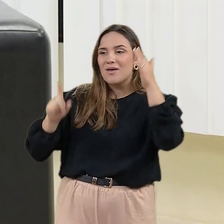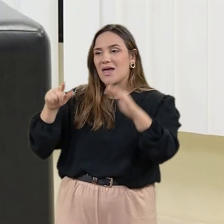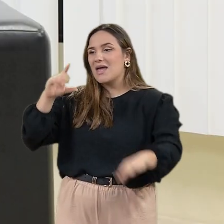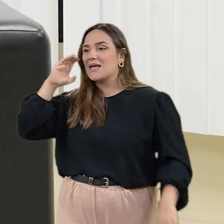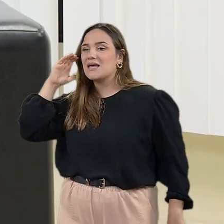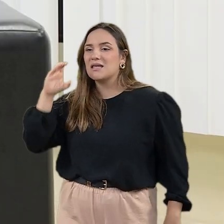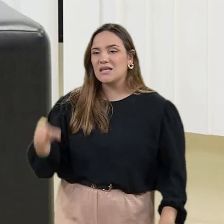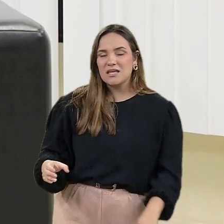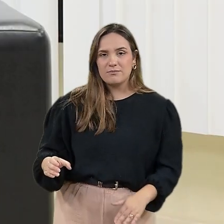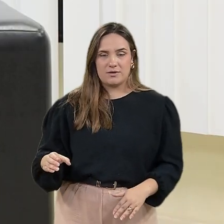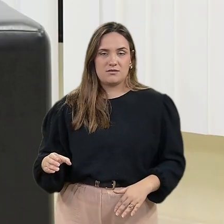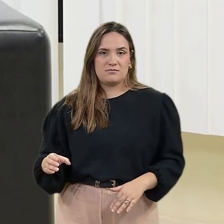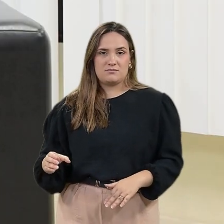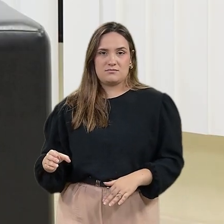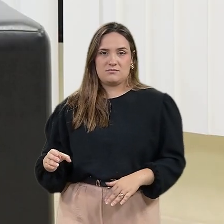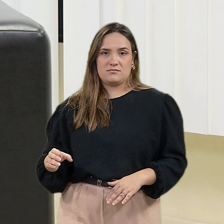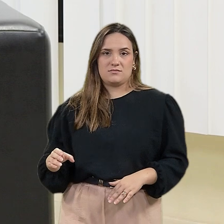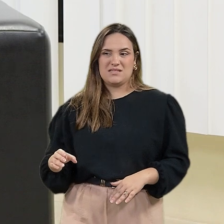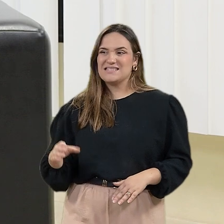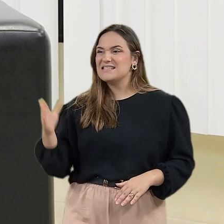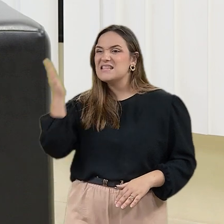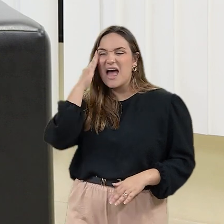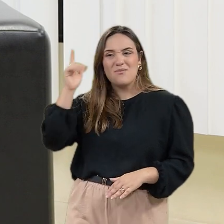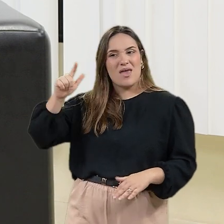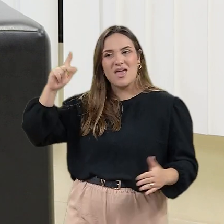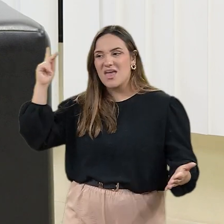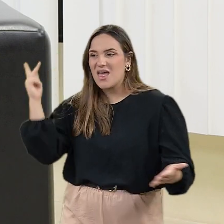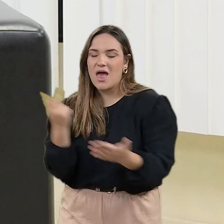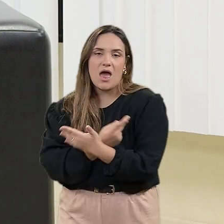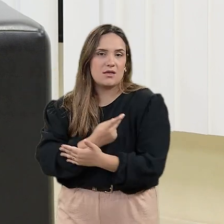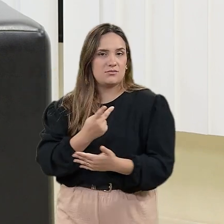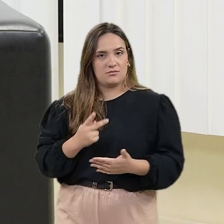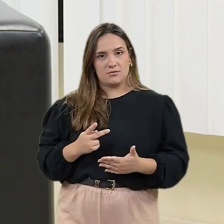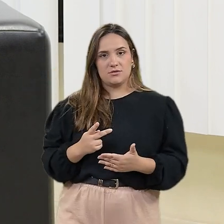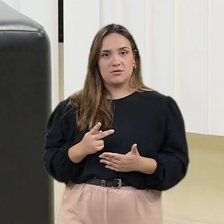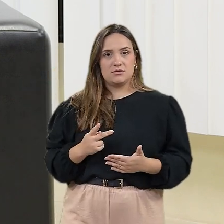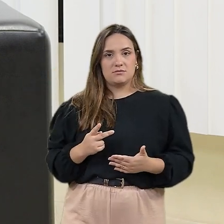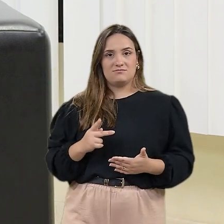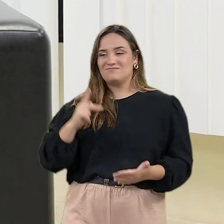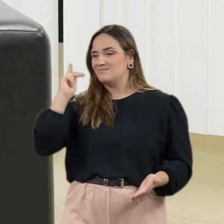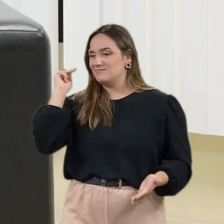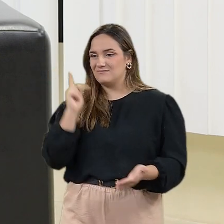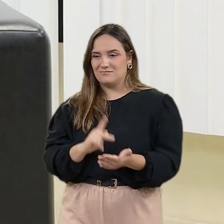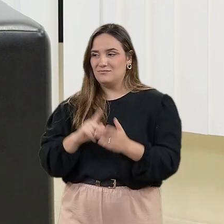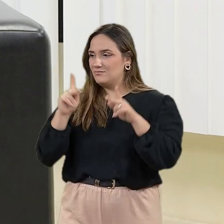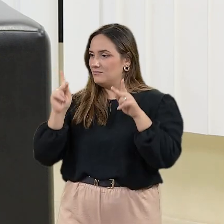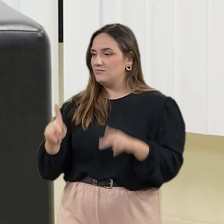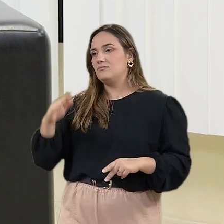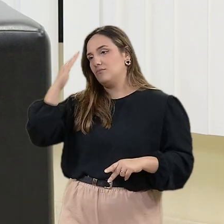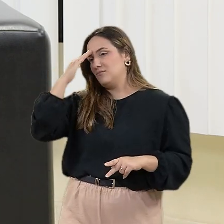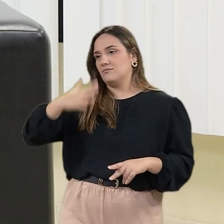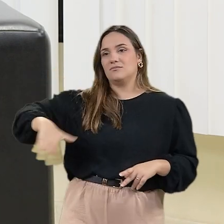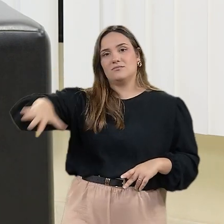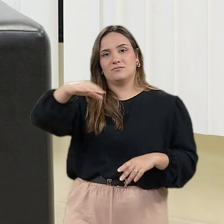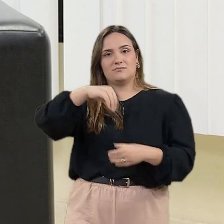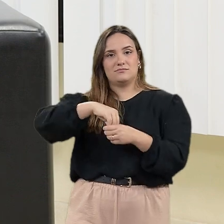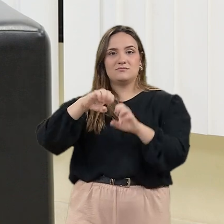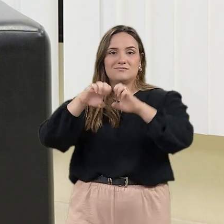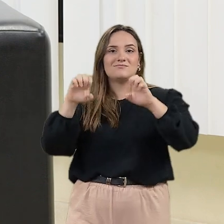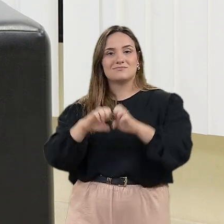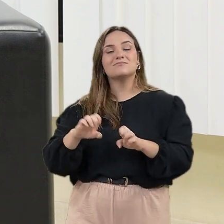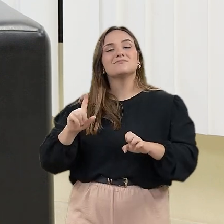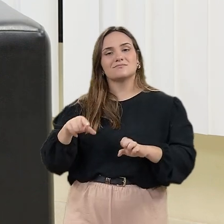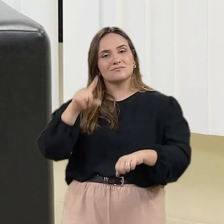ou seja, não é um tipo de criminalidade que ocorre ocasionalmente e ela se consolida de uma maneira